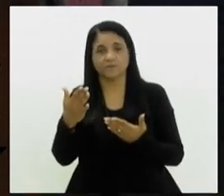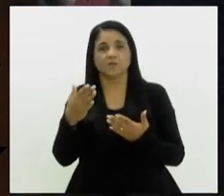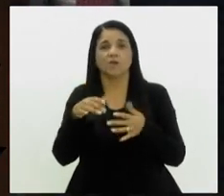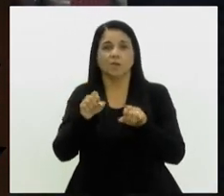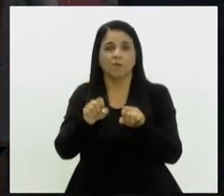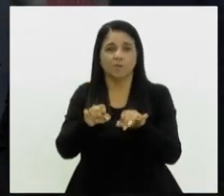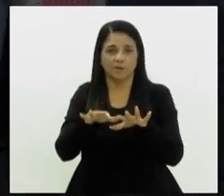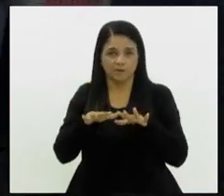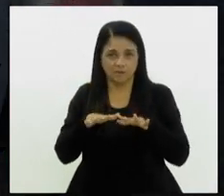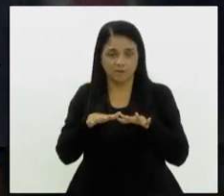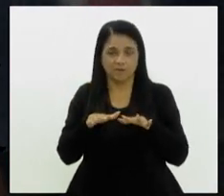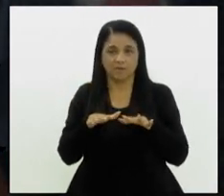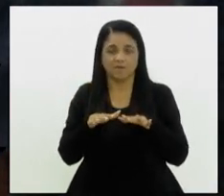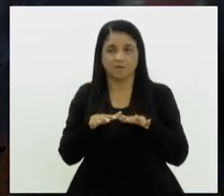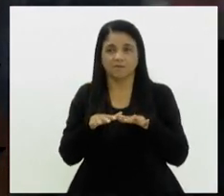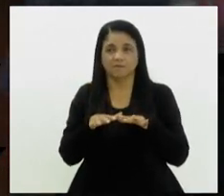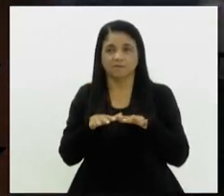plenário